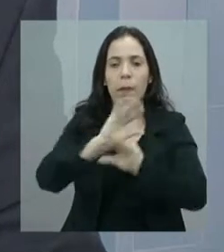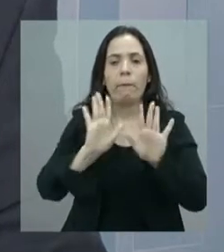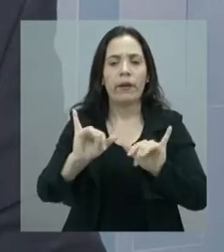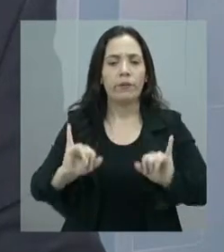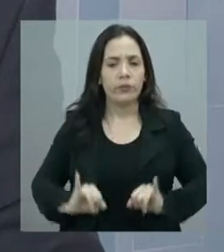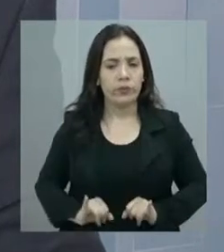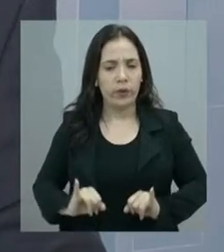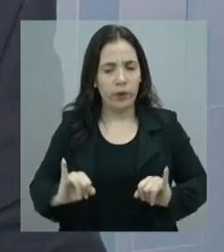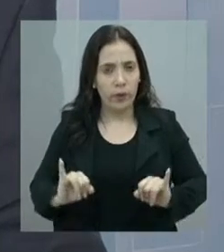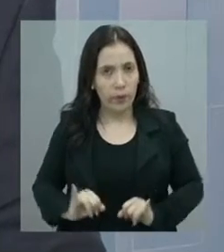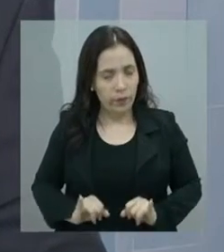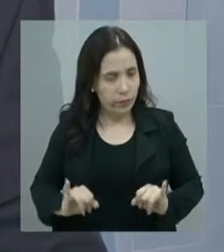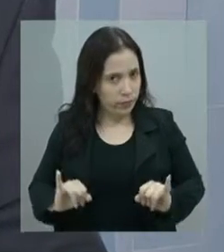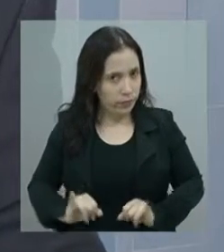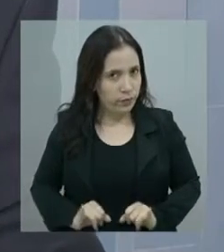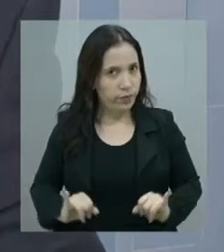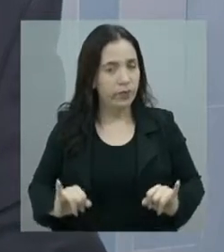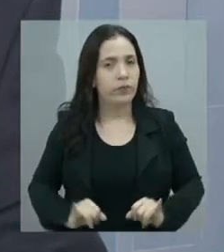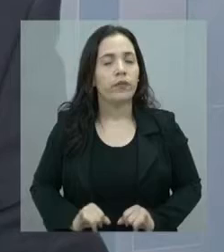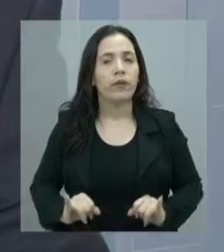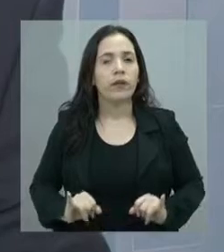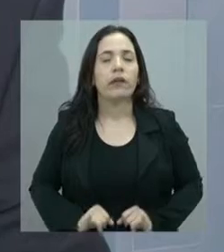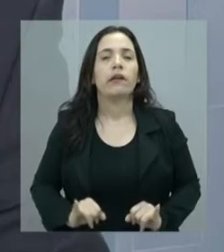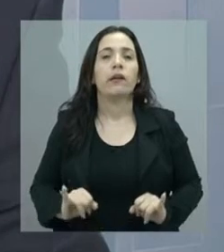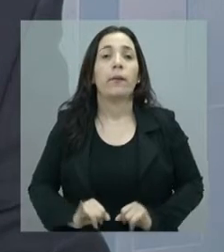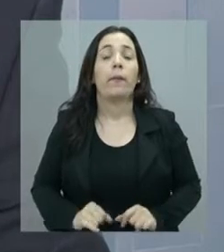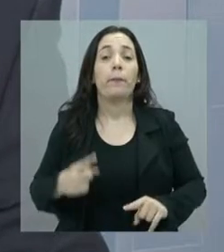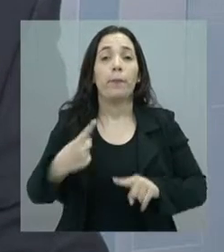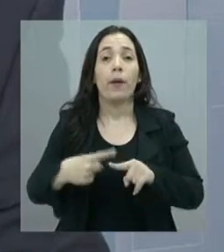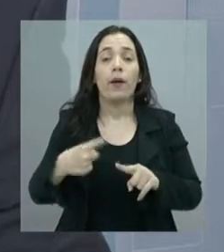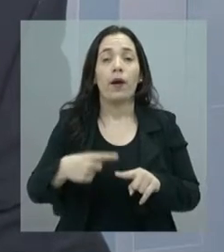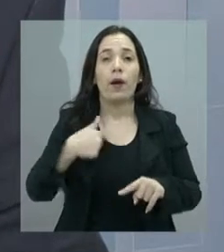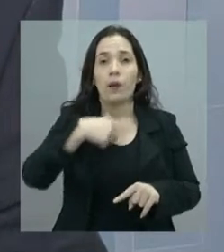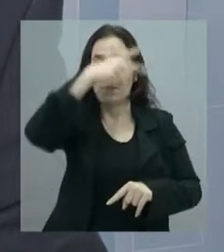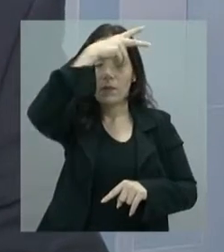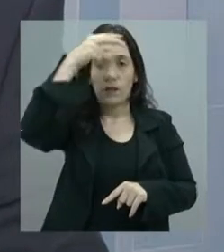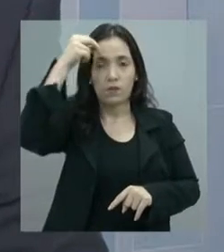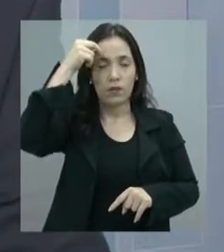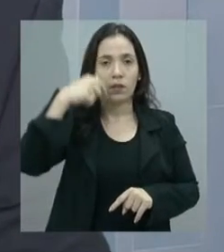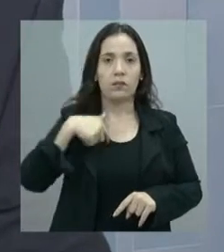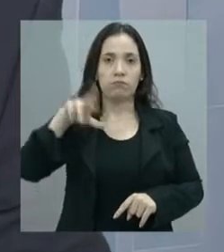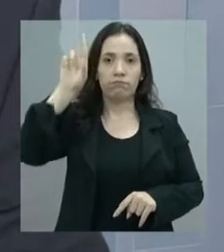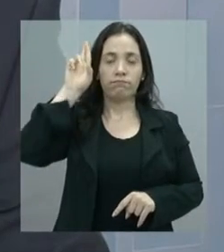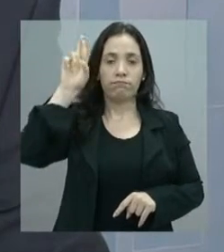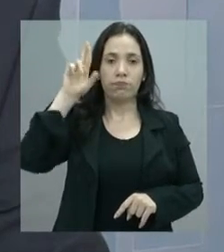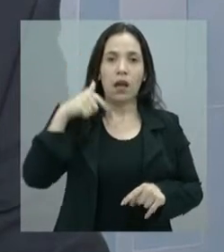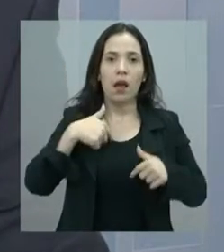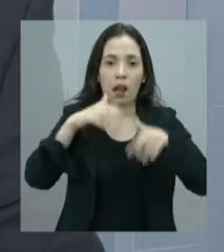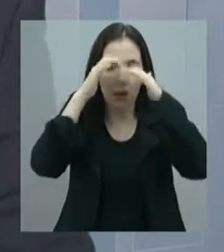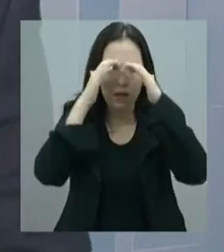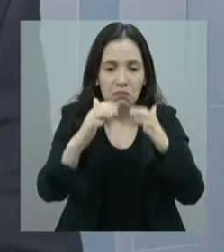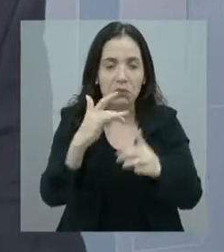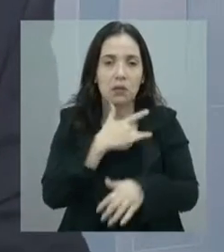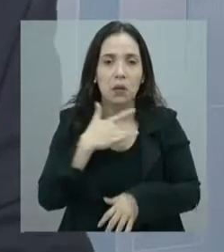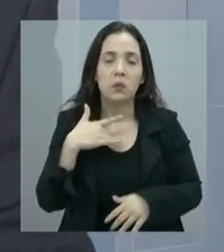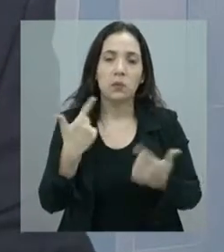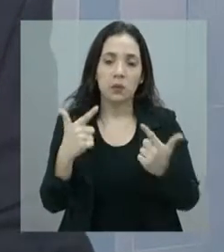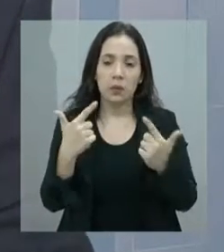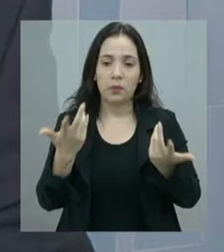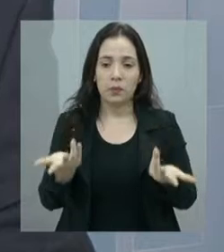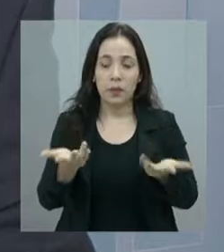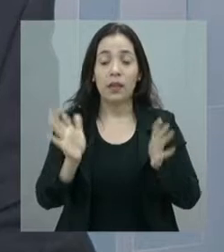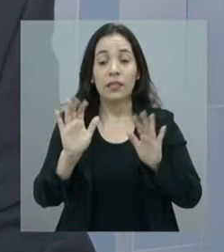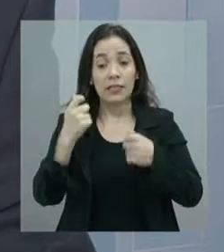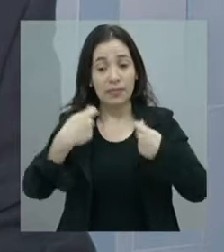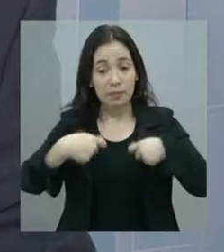muito o hospital com isso. Por quê? Porque quem está definindo é um prefeito. Você tem um prefeito que não tem compromisso com a saúde, piora. Mas se for um consórcio,